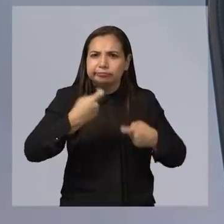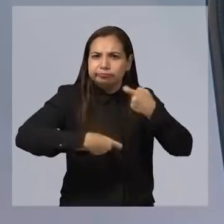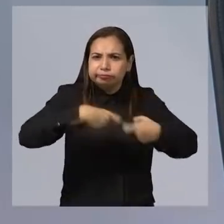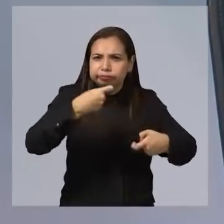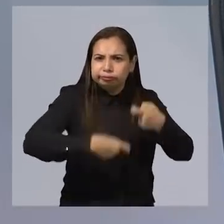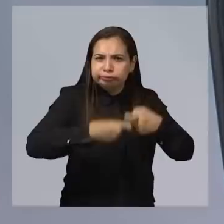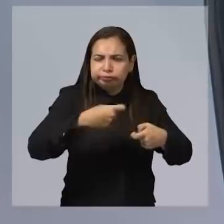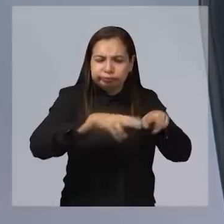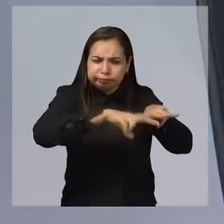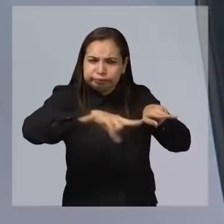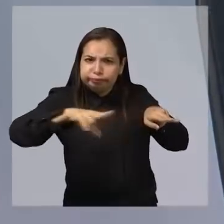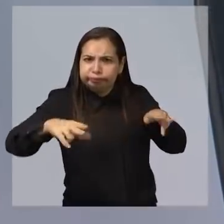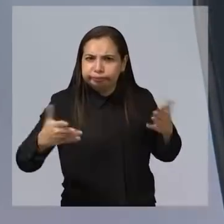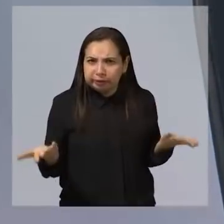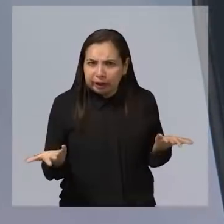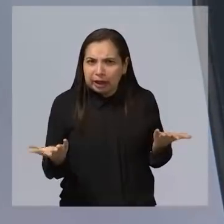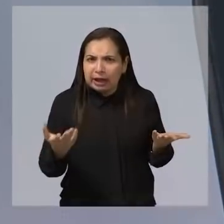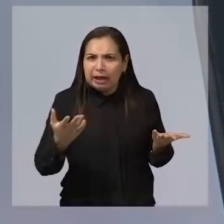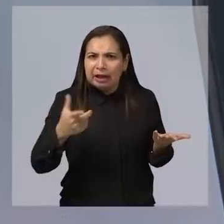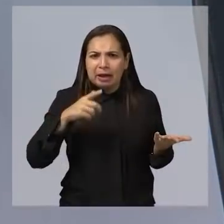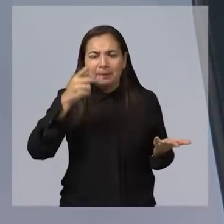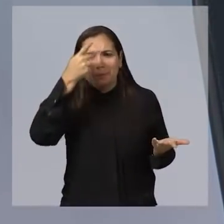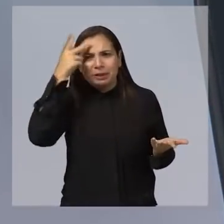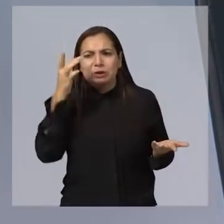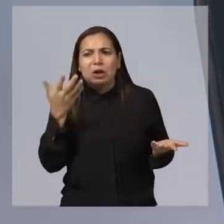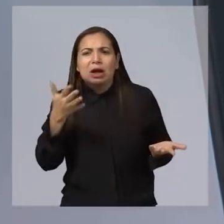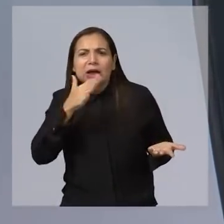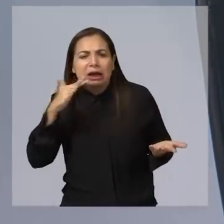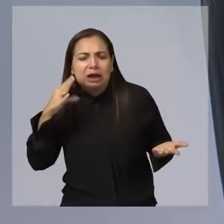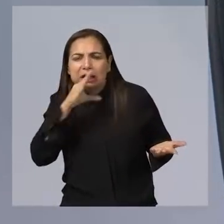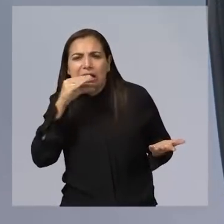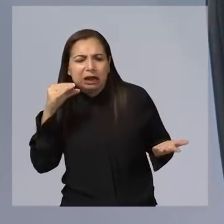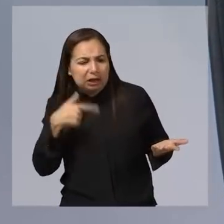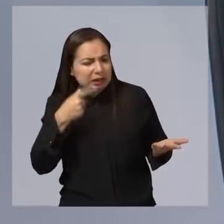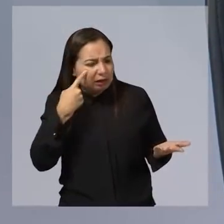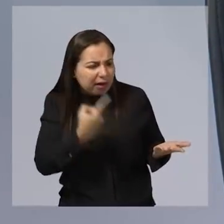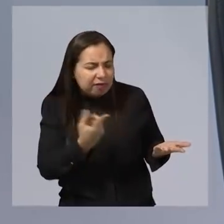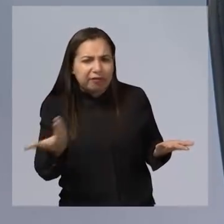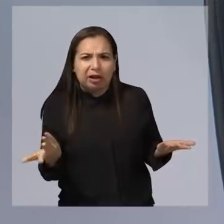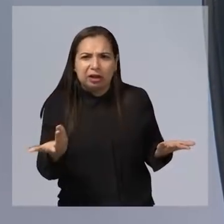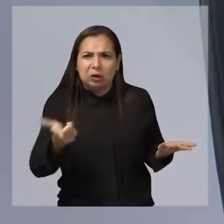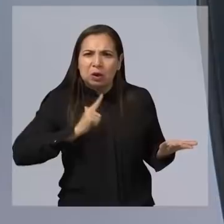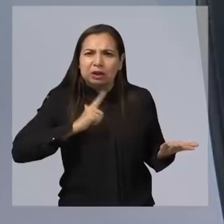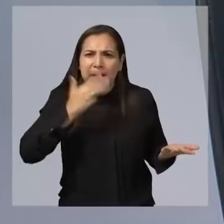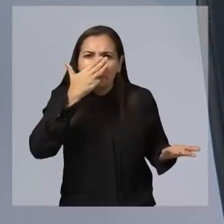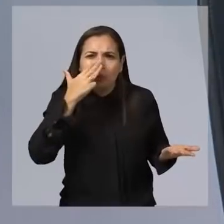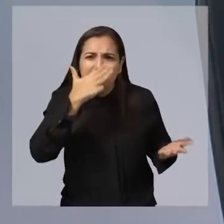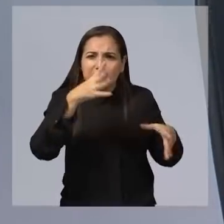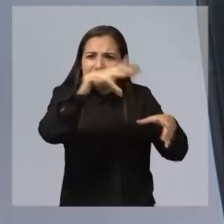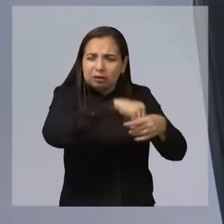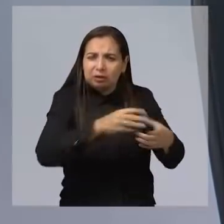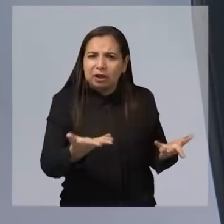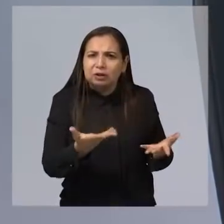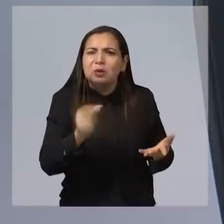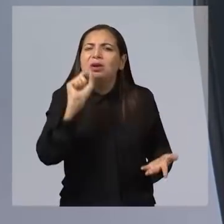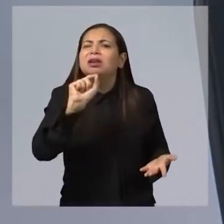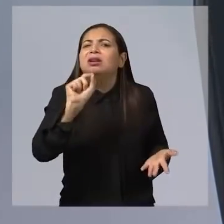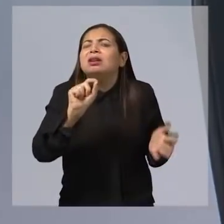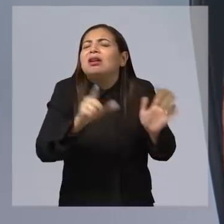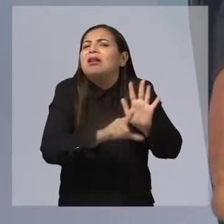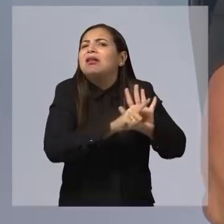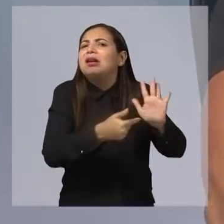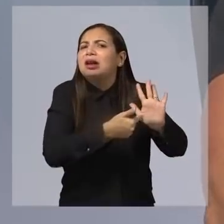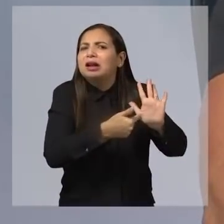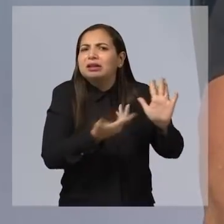de criança? Quando pessoas são estupradas dentro do sistema penitenciário? Quando há prostituição lá dentro? Que tipo de lei que é? Então é muito lindo, né?